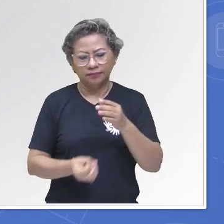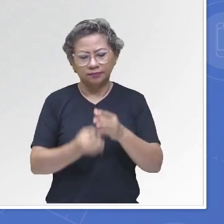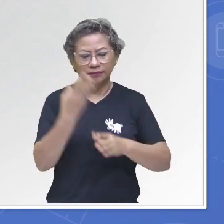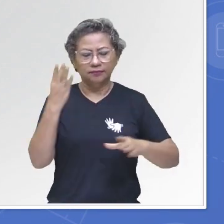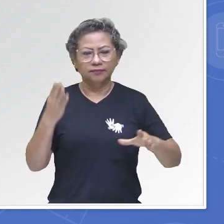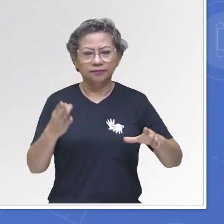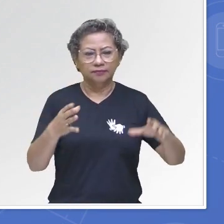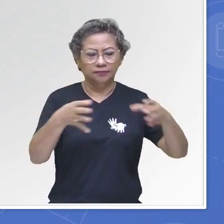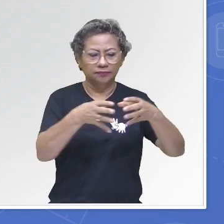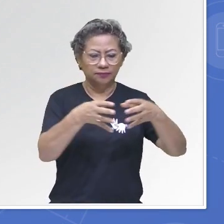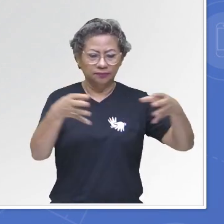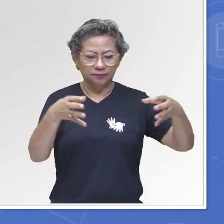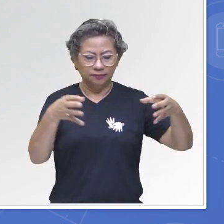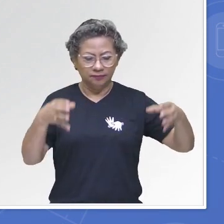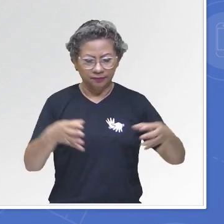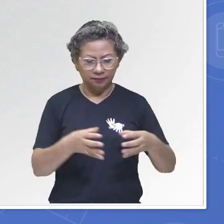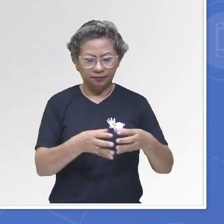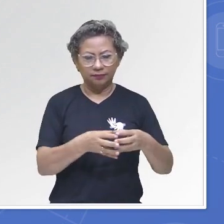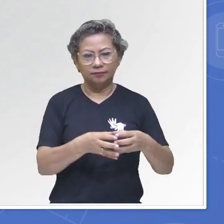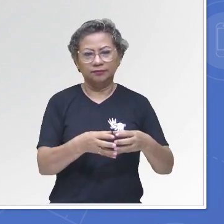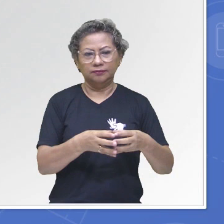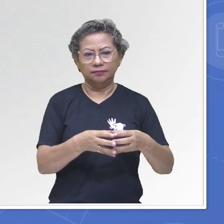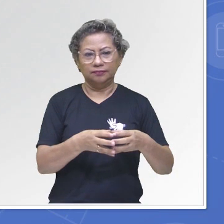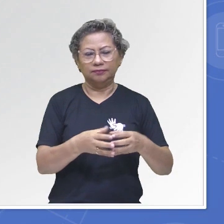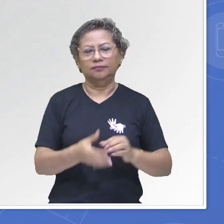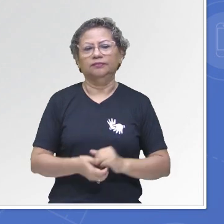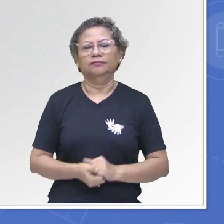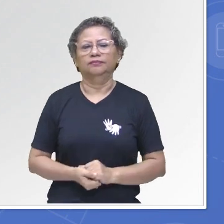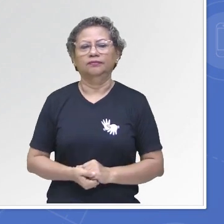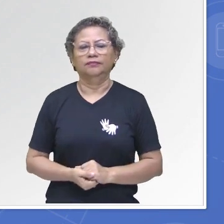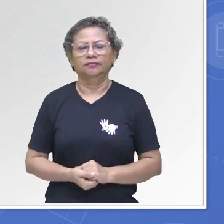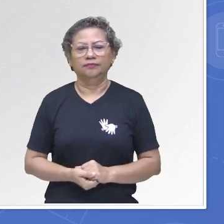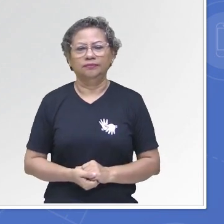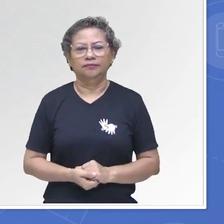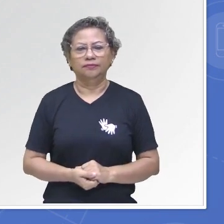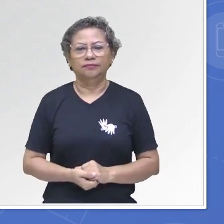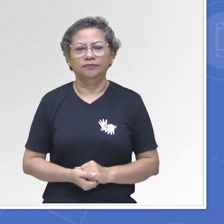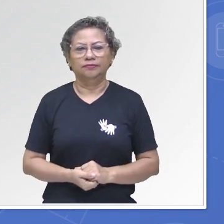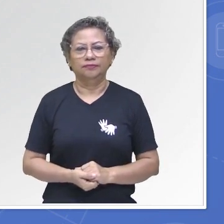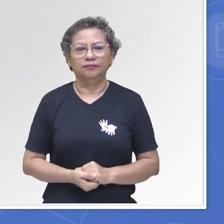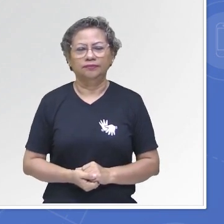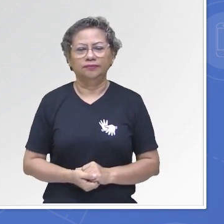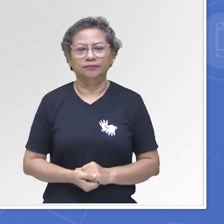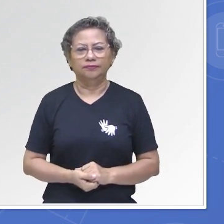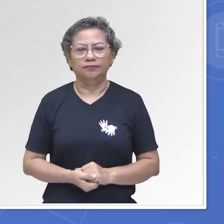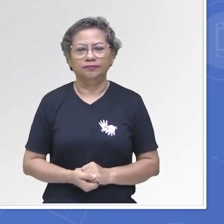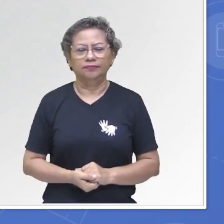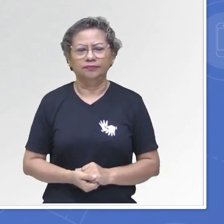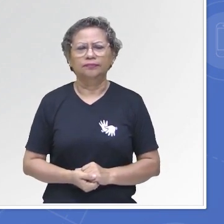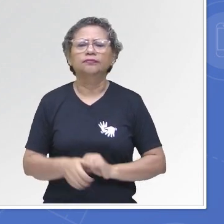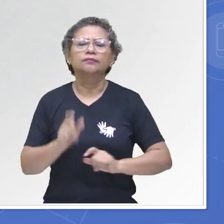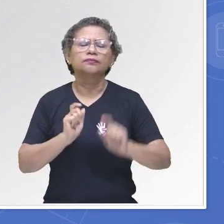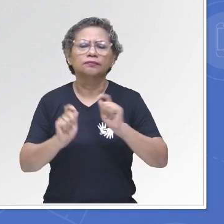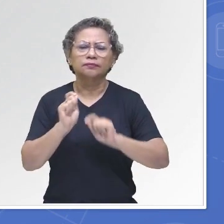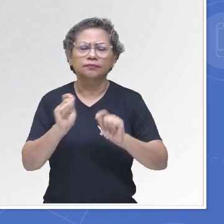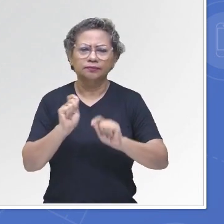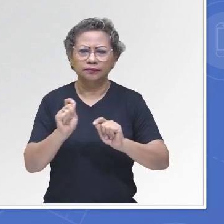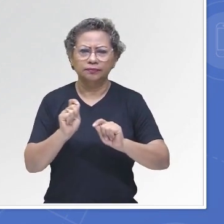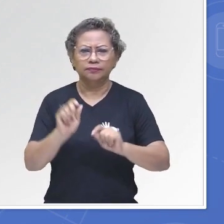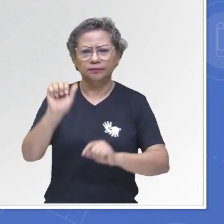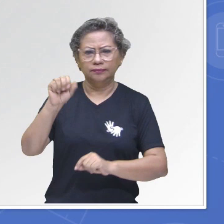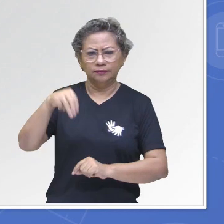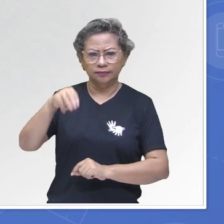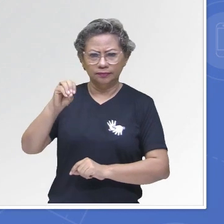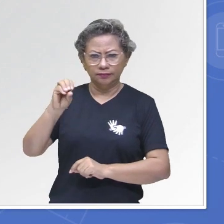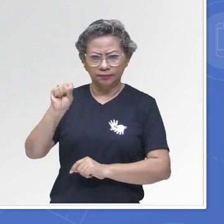uma amostra aí que é da aleatória sistemática, ok? E o que é, então, amostragem?